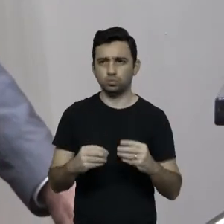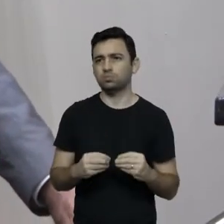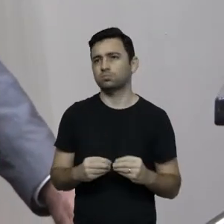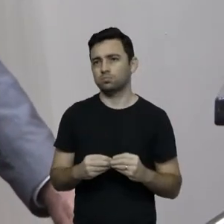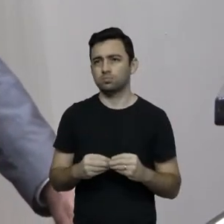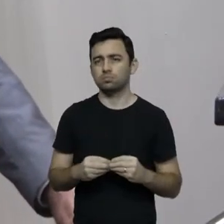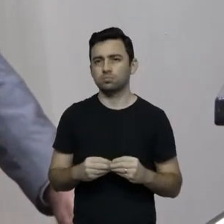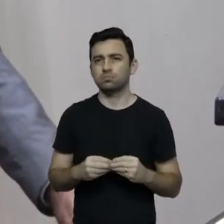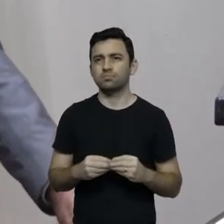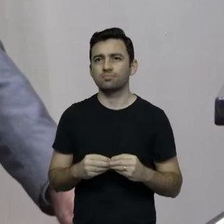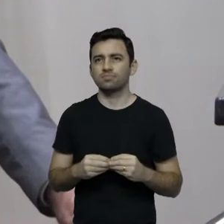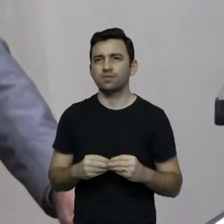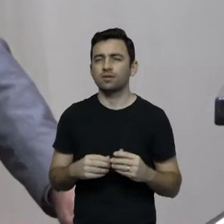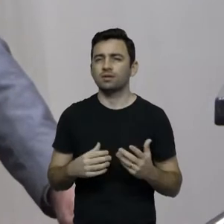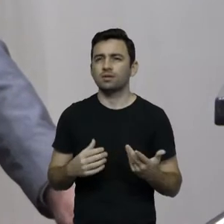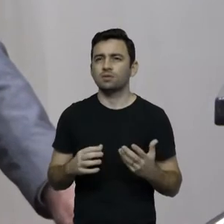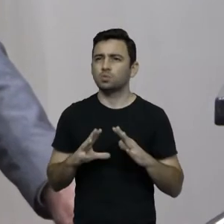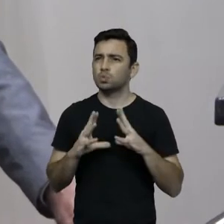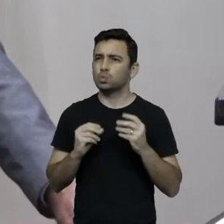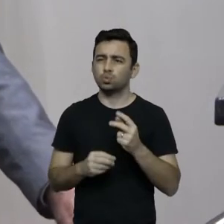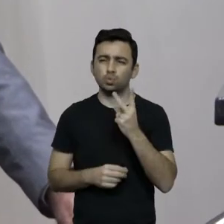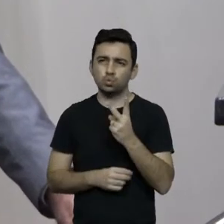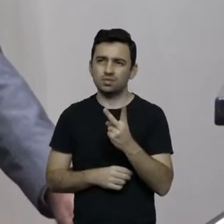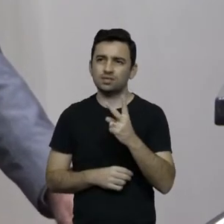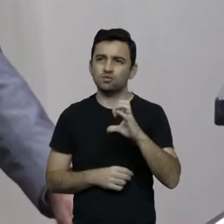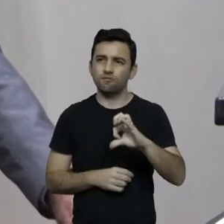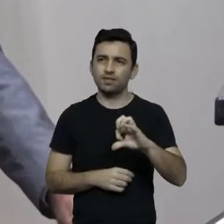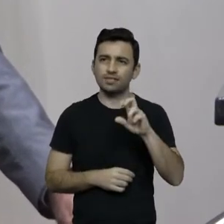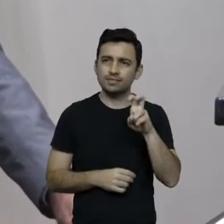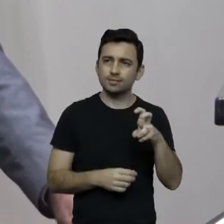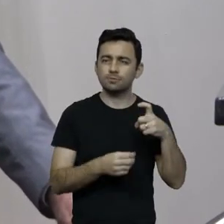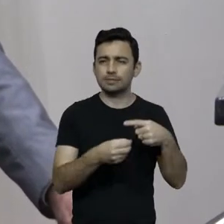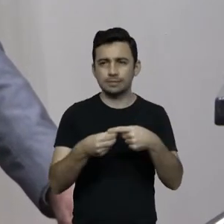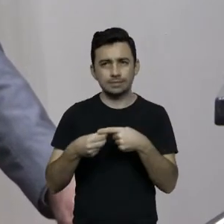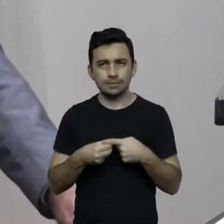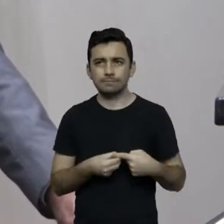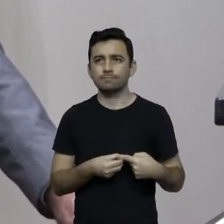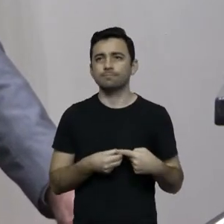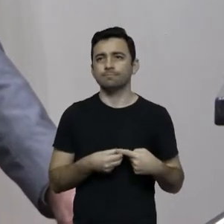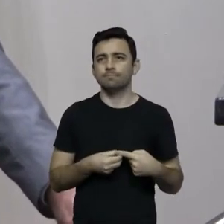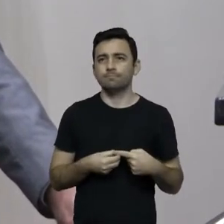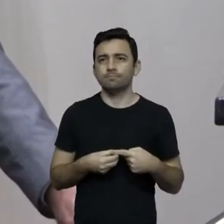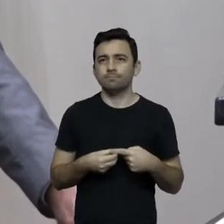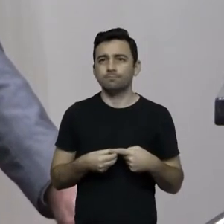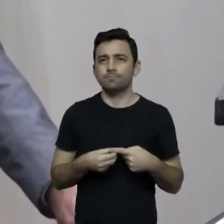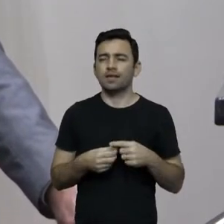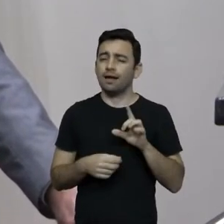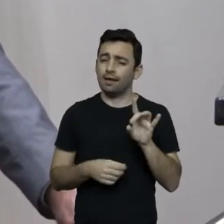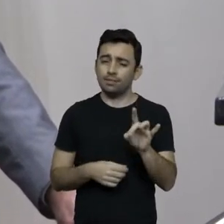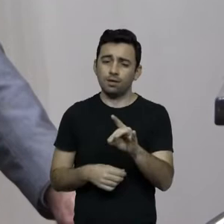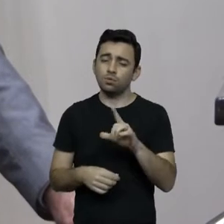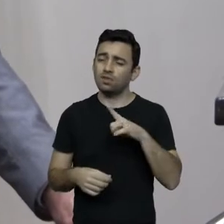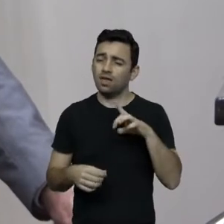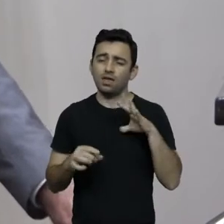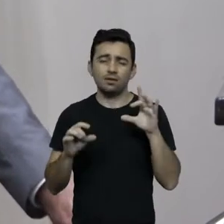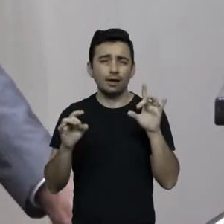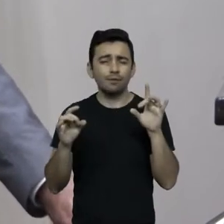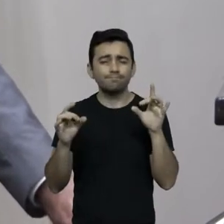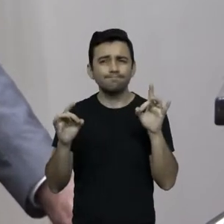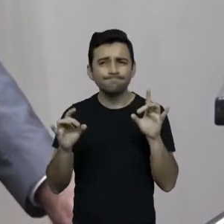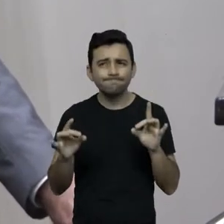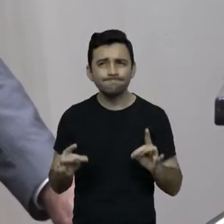de todos os 295 municípios Cada um com as suas peculiaridades